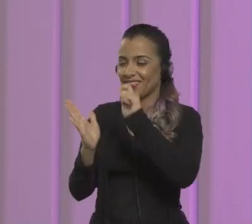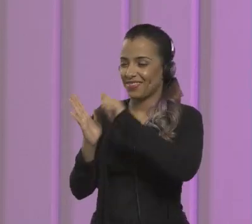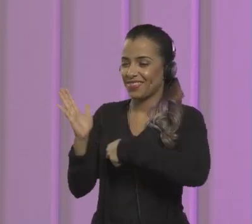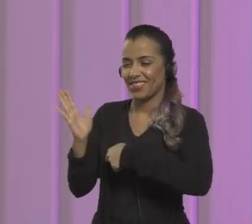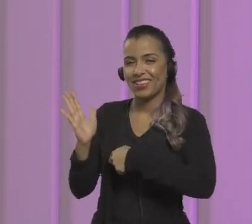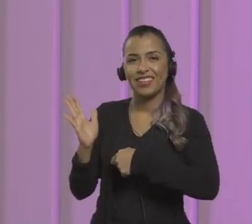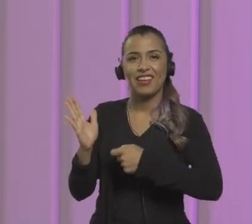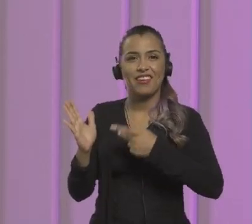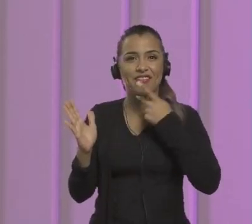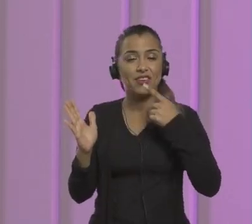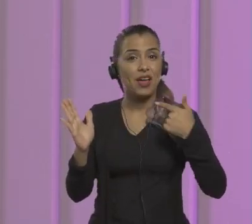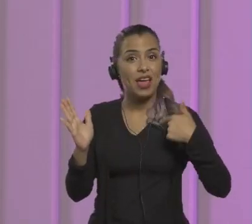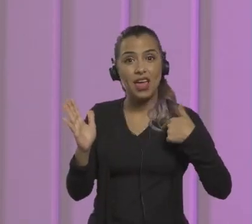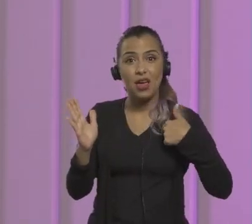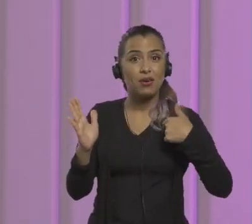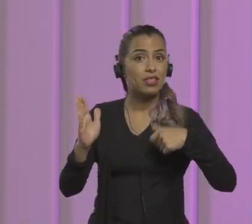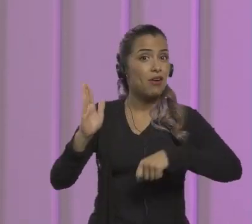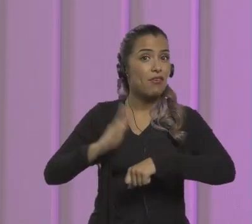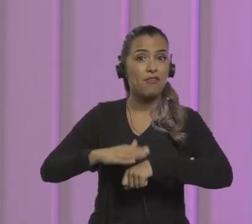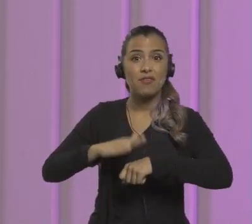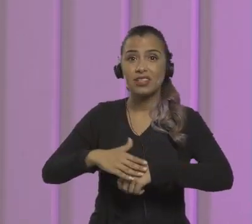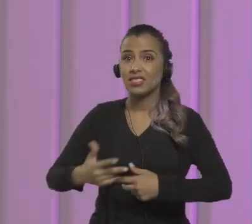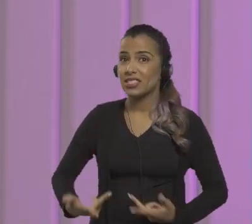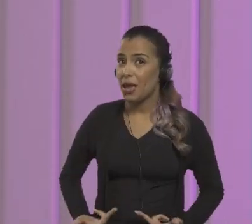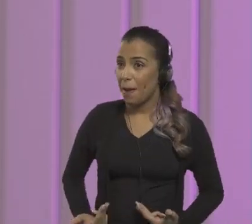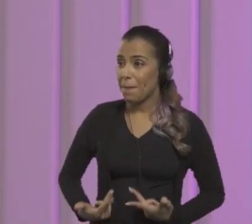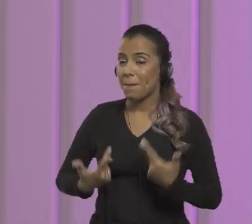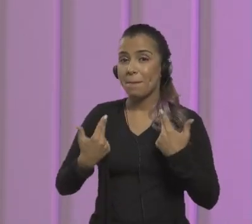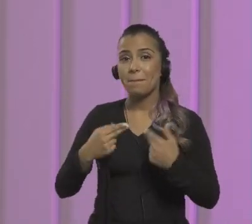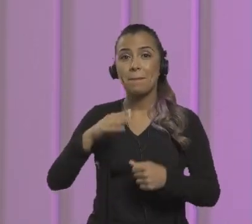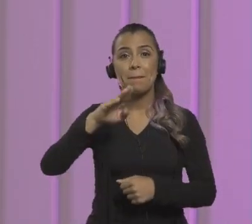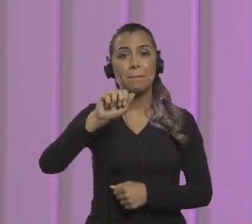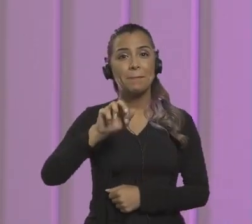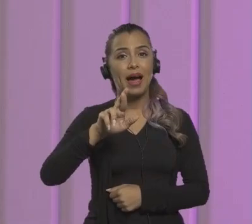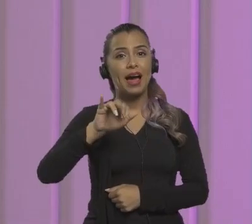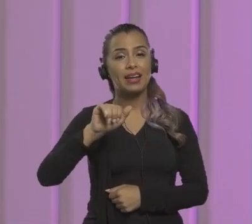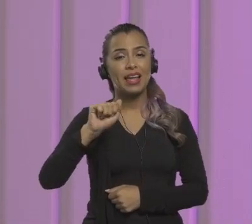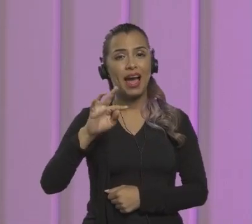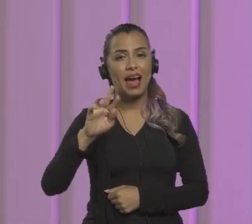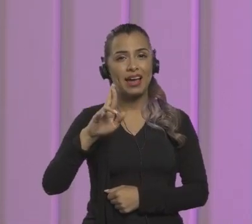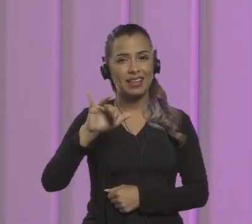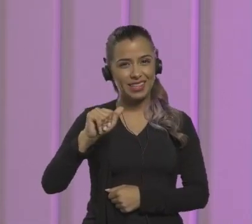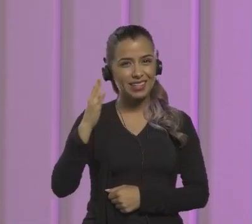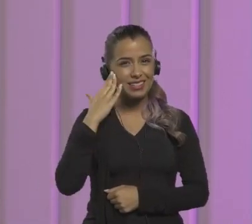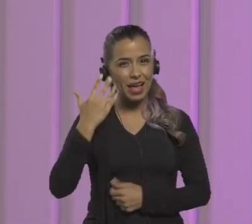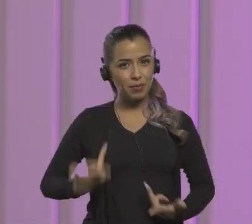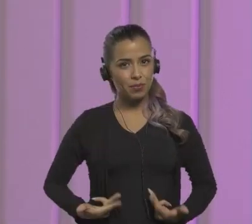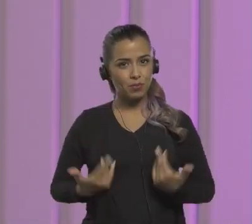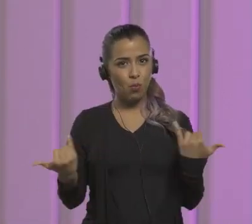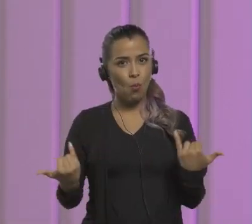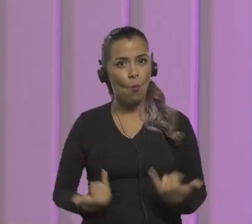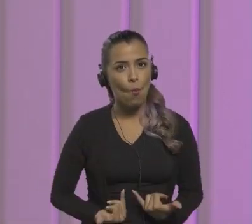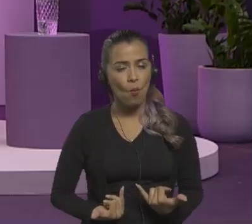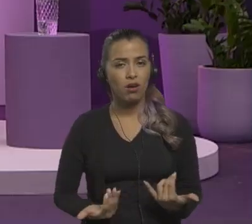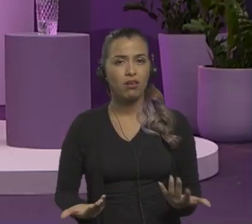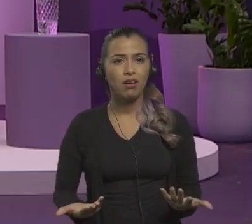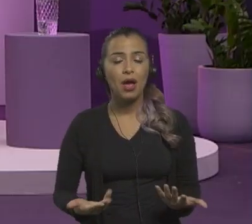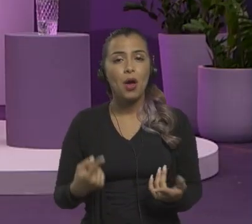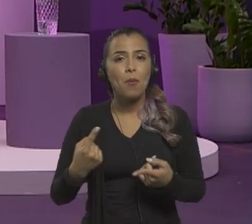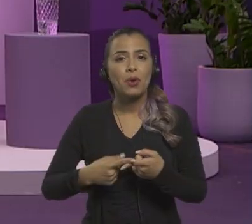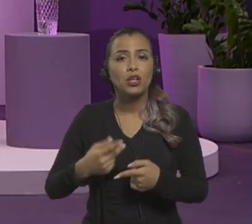fazer a bariátrica em 5 anos. Eu assino, porque eu não vou fazer. E você não pode... entrar no plano de saúde por isso, porque, né? Como